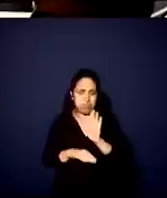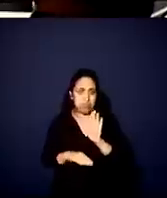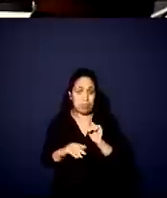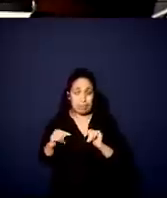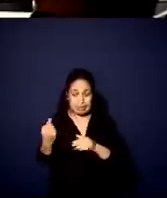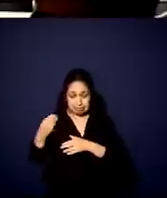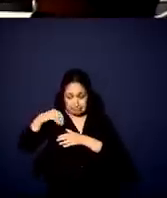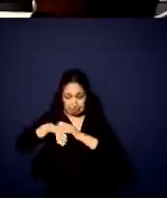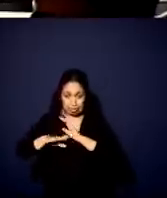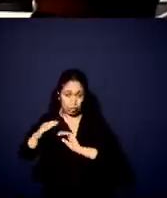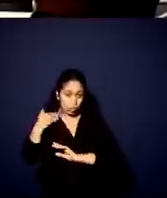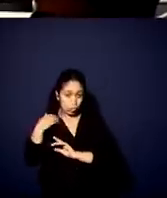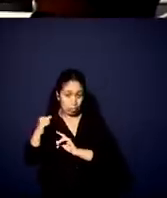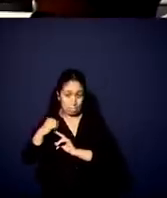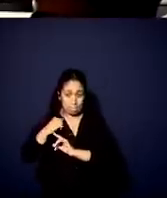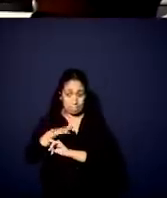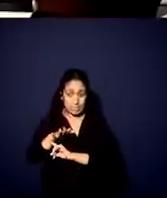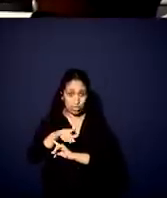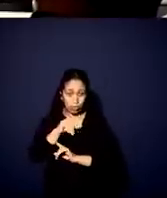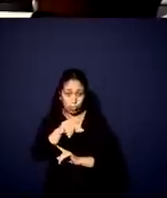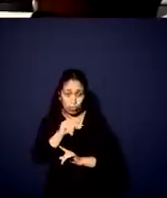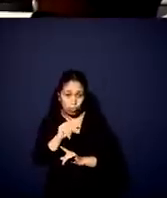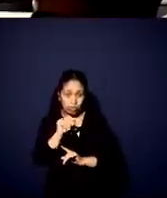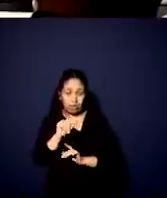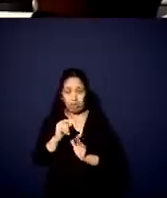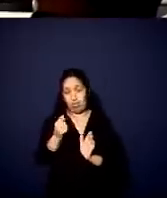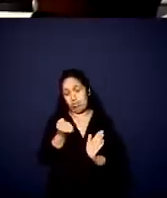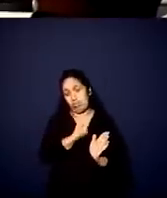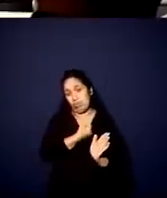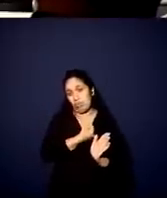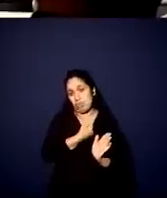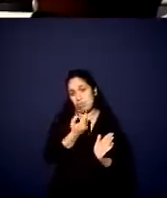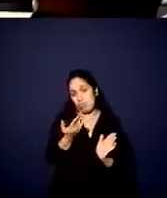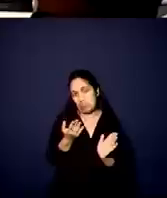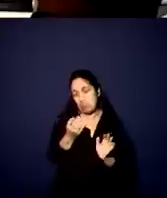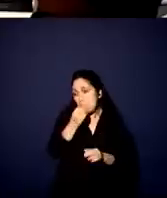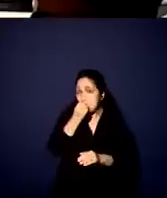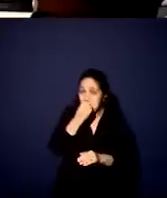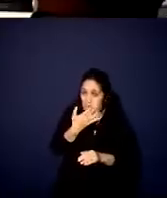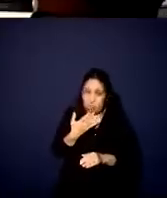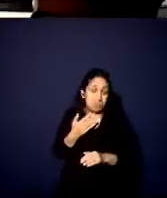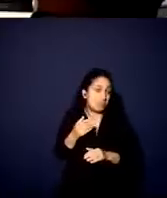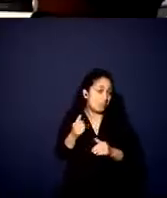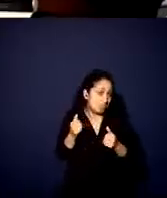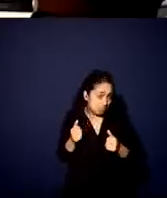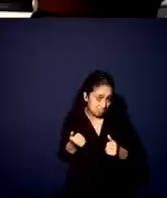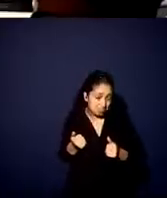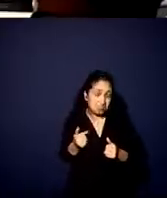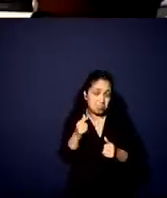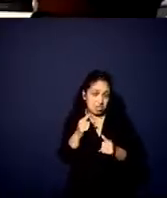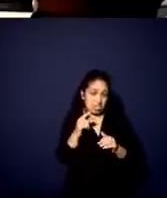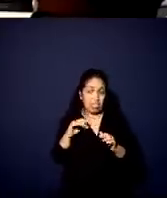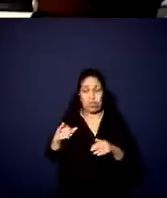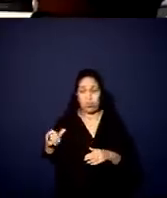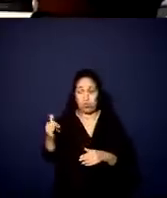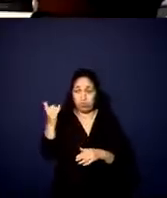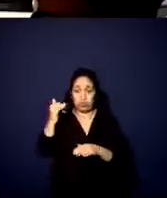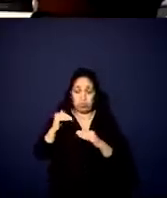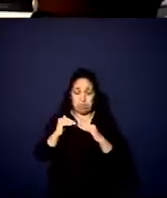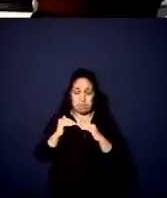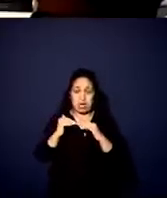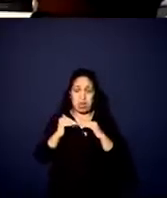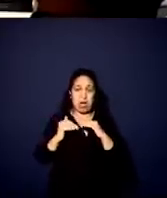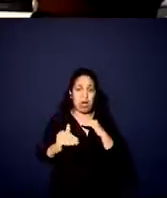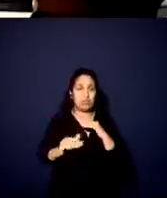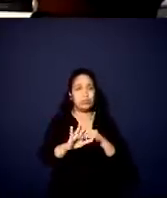internas sugerem que esse número até é um número otimista dado esse juros parado então existem riscos